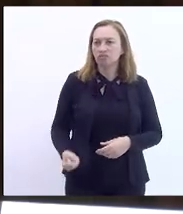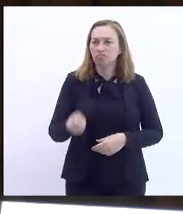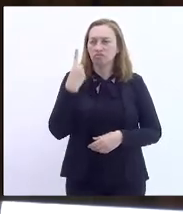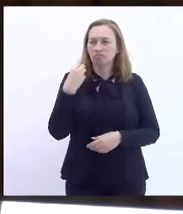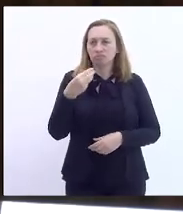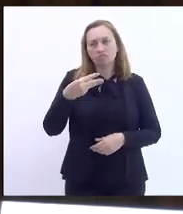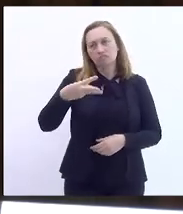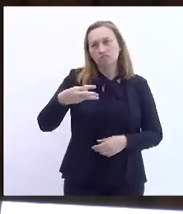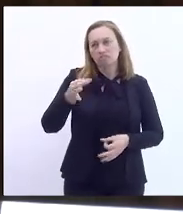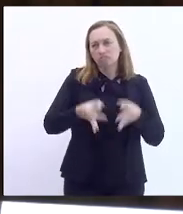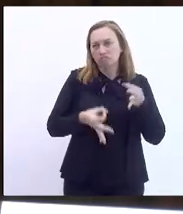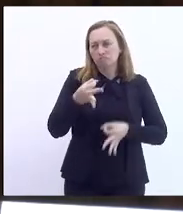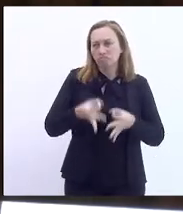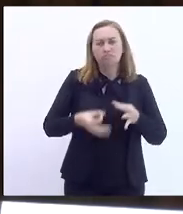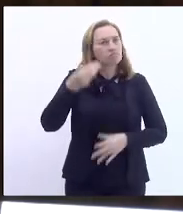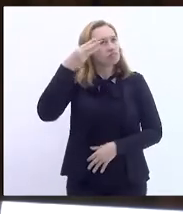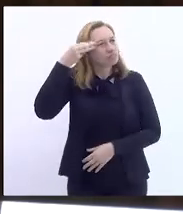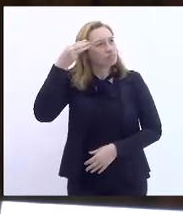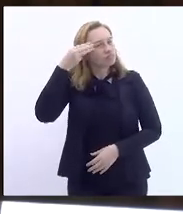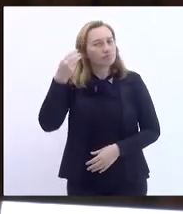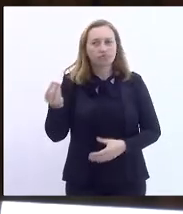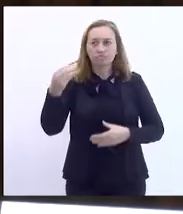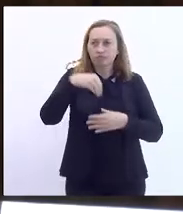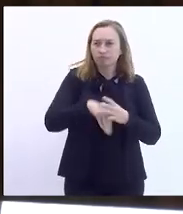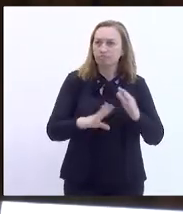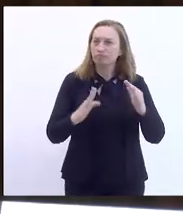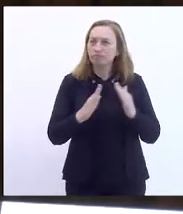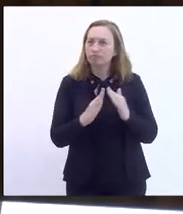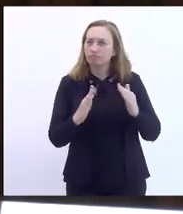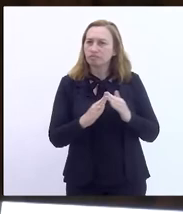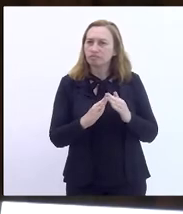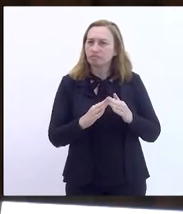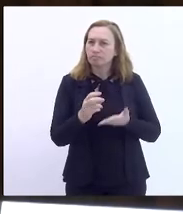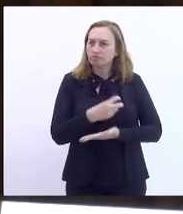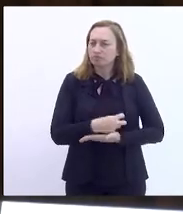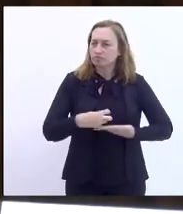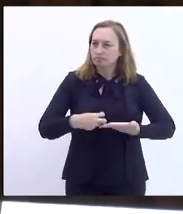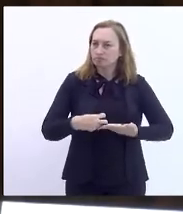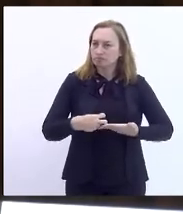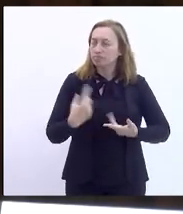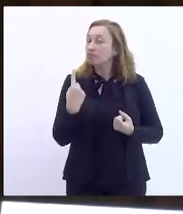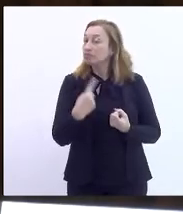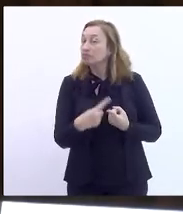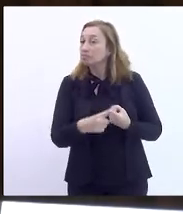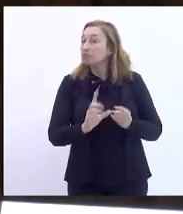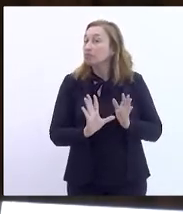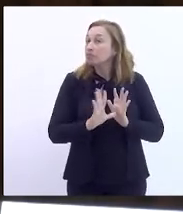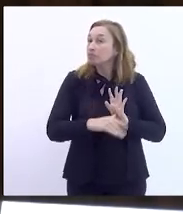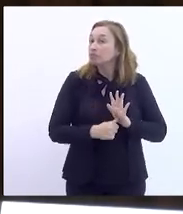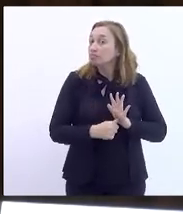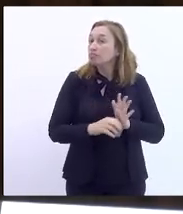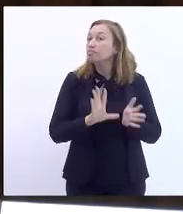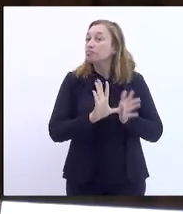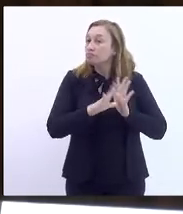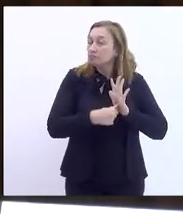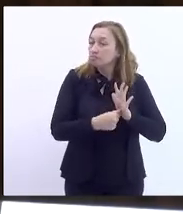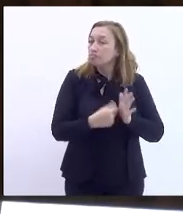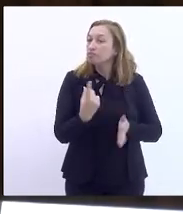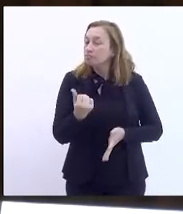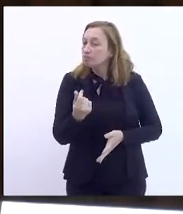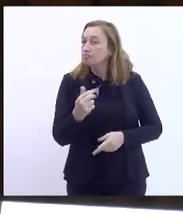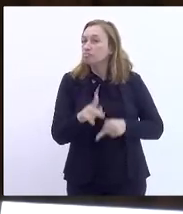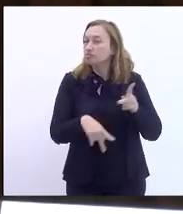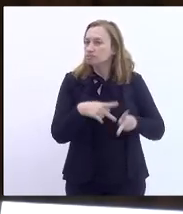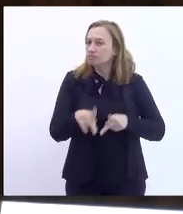Wilson vício que nós dentro dessa casa e precisamos porque robô roubou o dinheiro